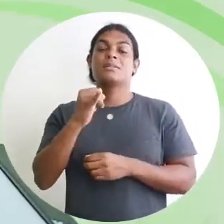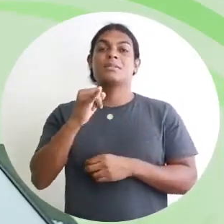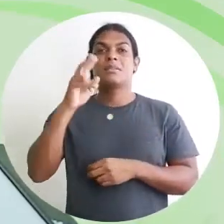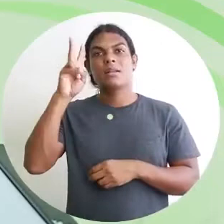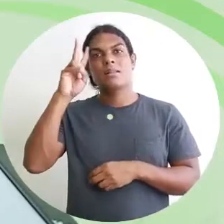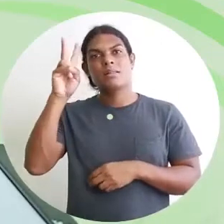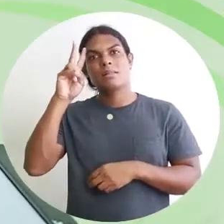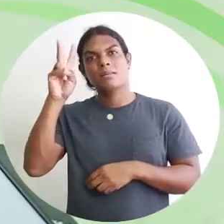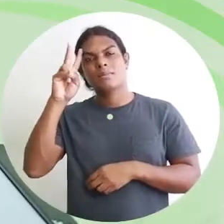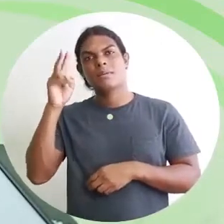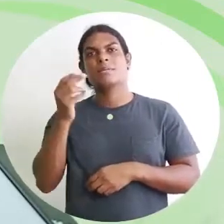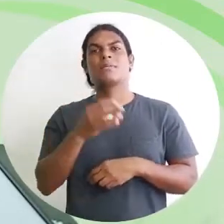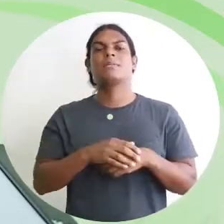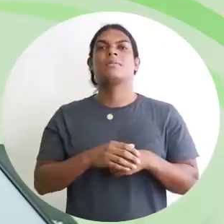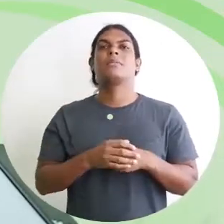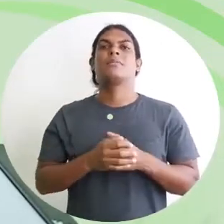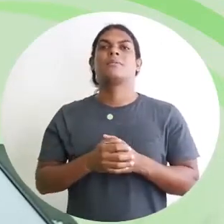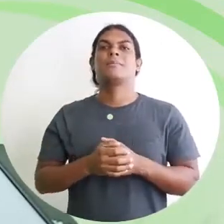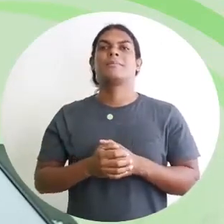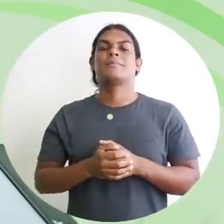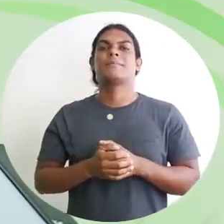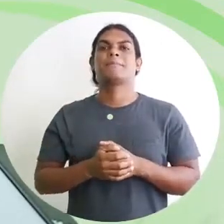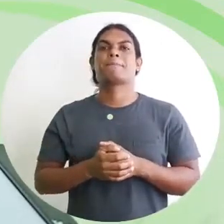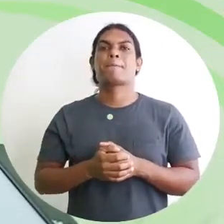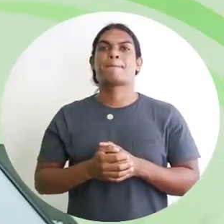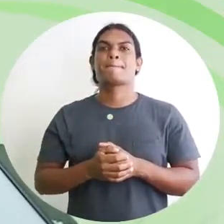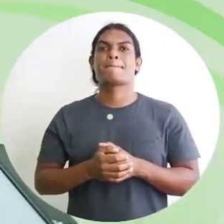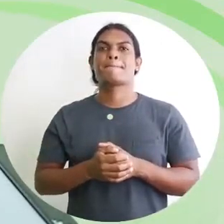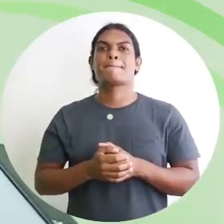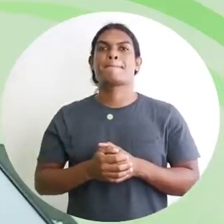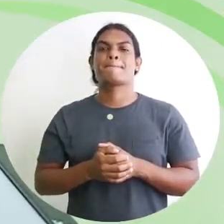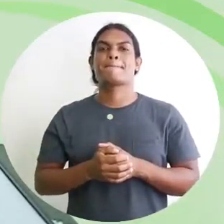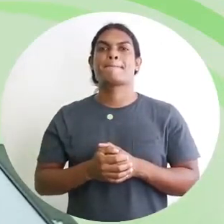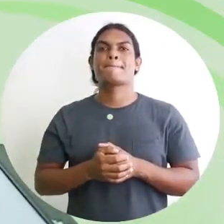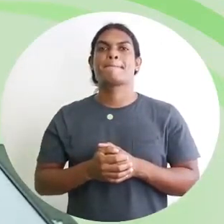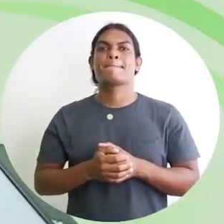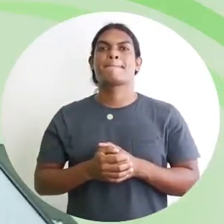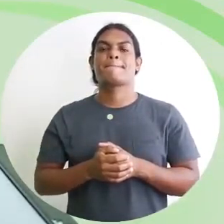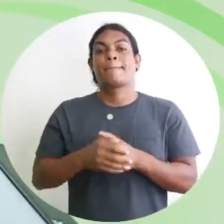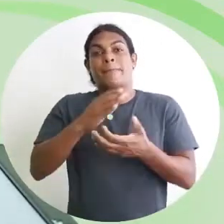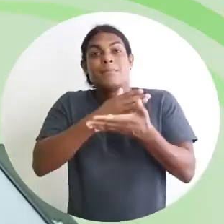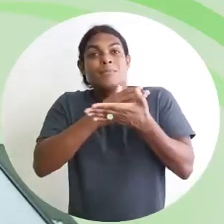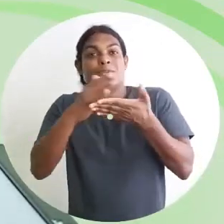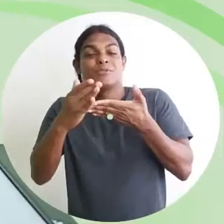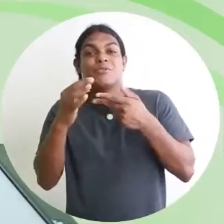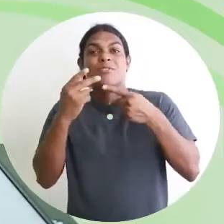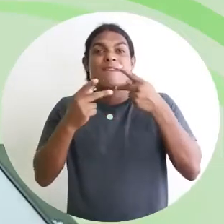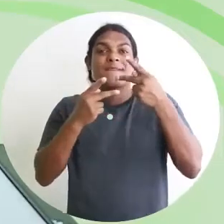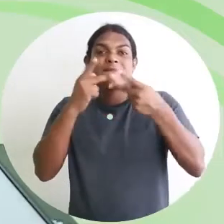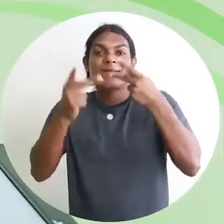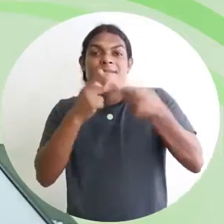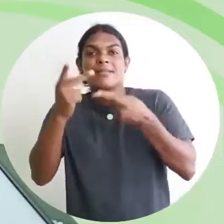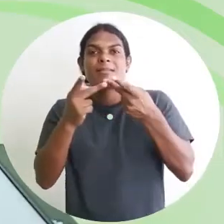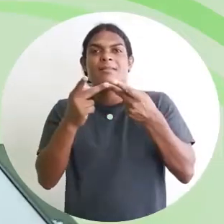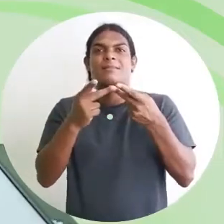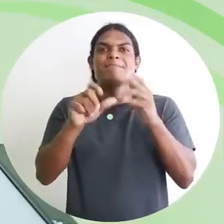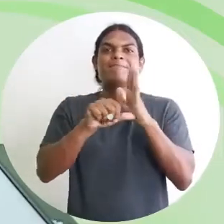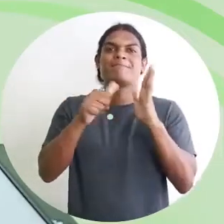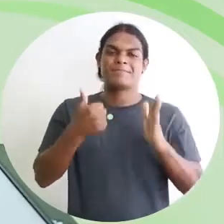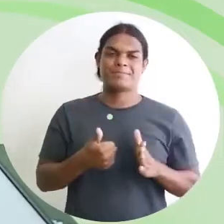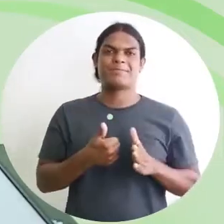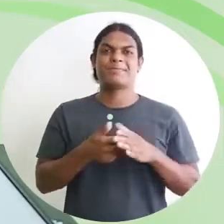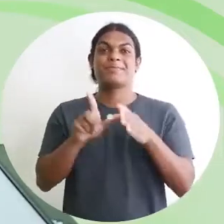você ou a criança em si, ela começou a falar primeiro do que escrever. Então, o processo da escrita é muito